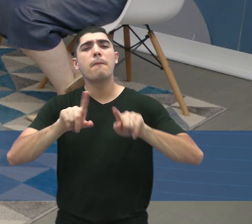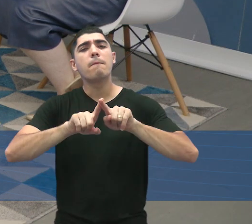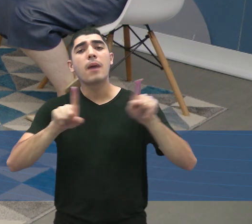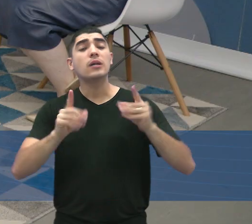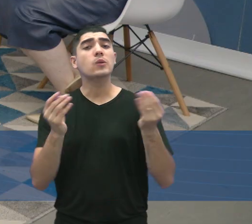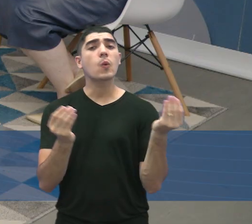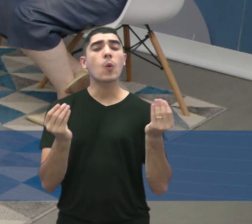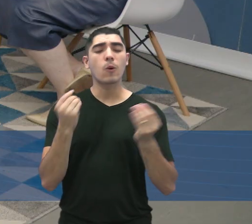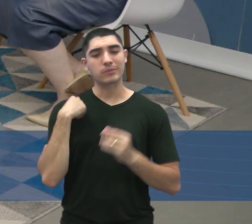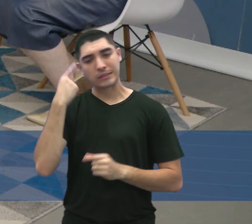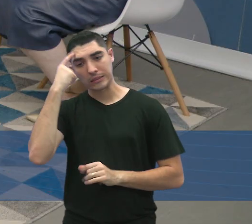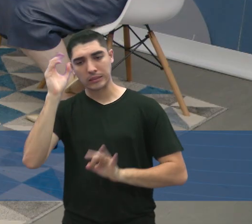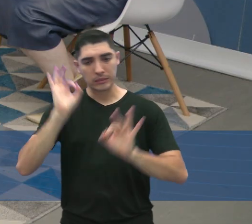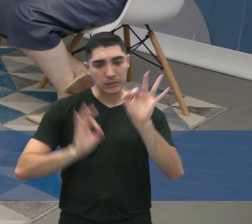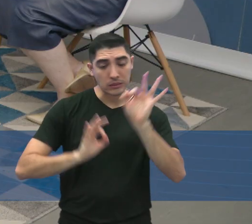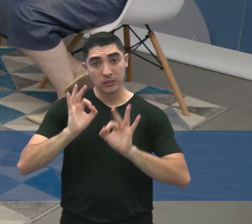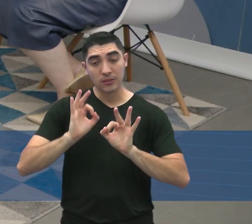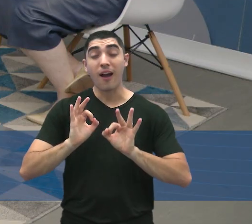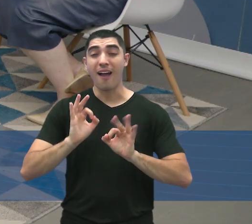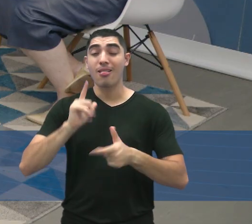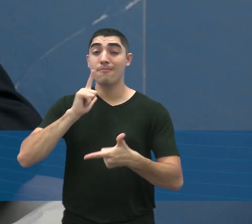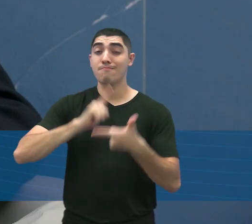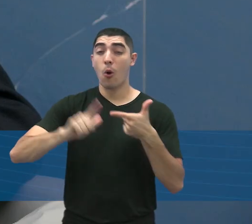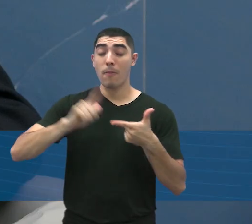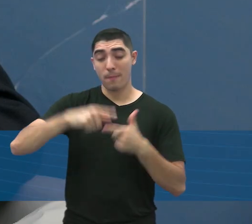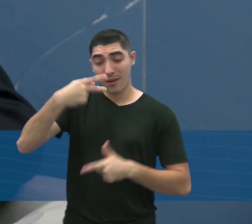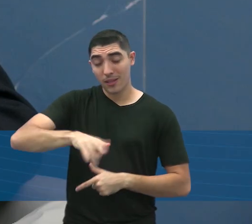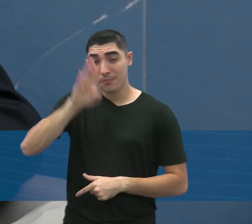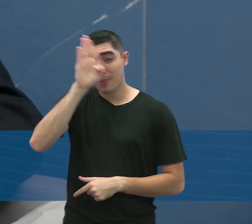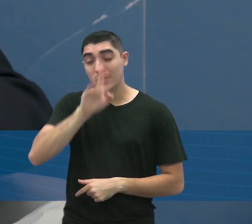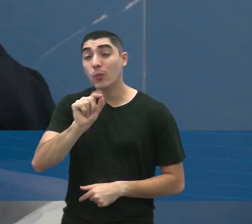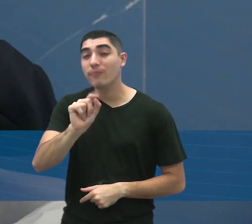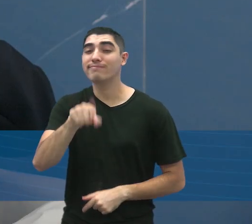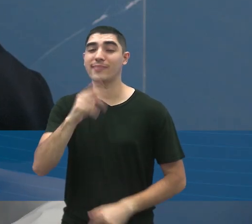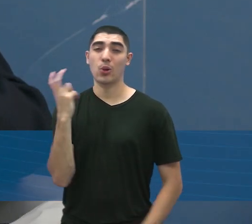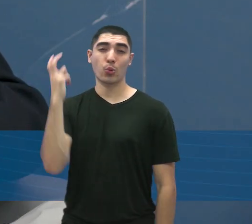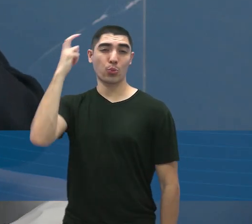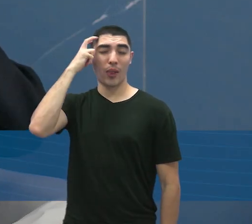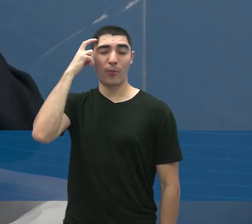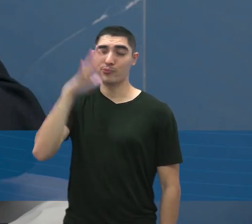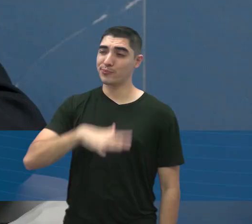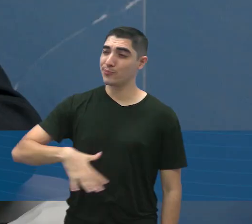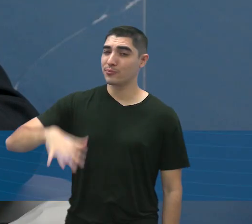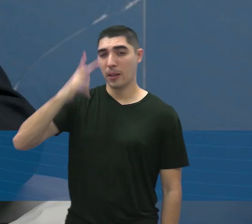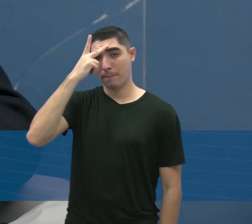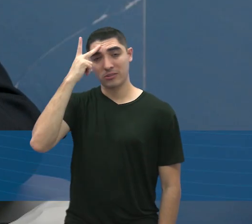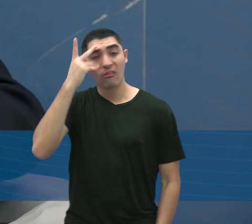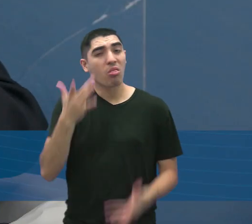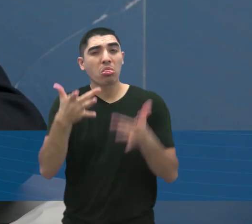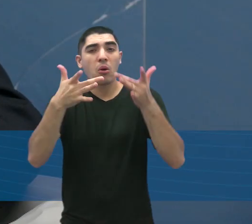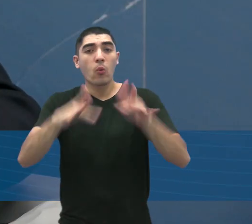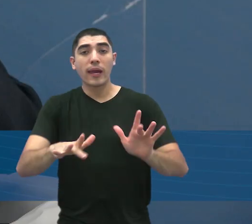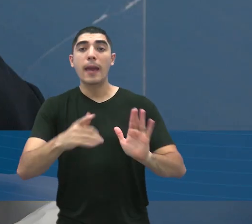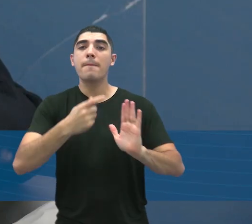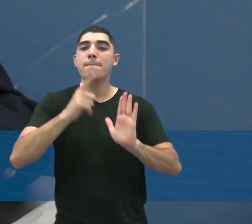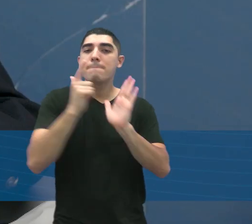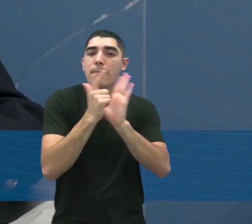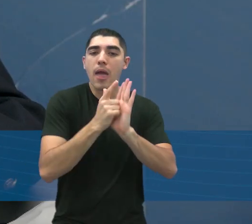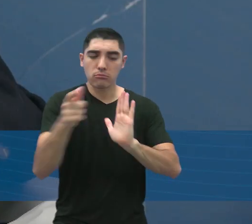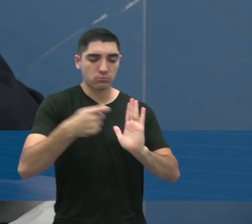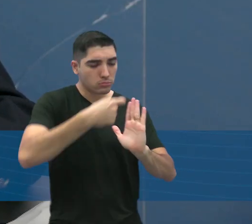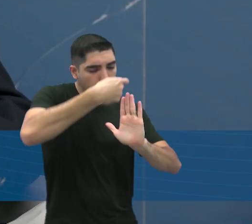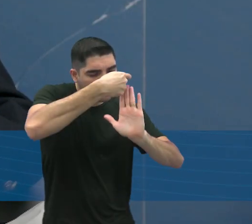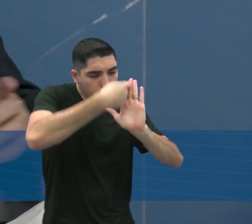esse planejamento? É um problema cultural que nós temos aqui no Brasil. Colocar no papel aquilo que